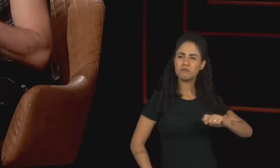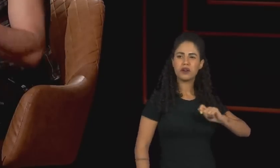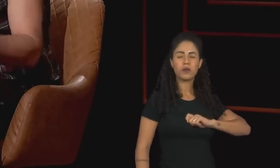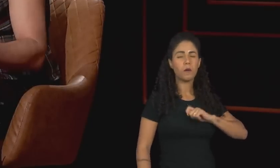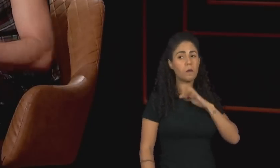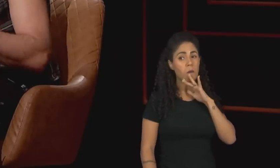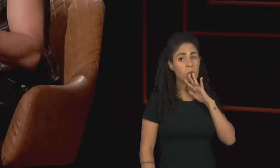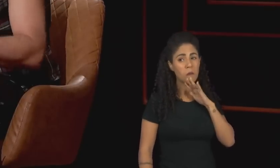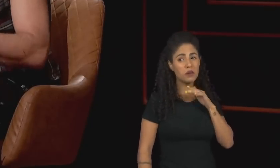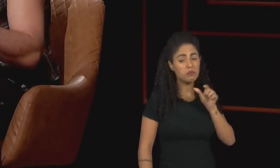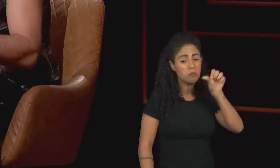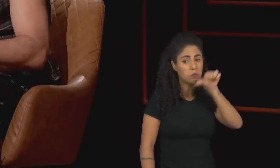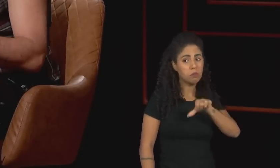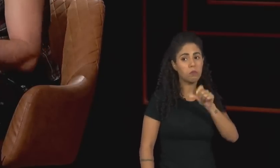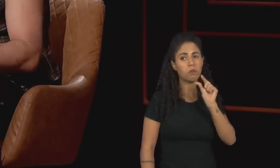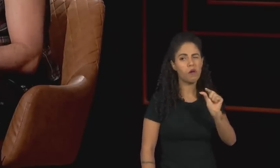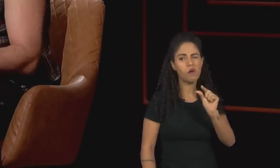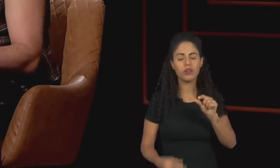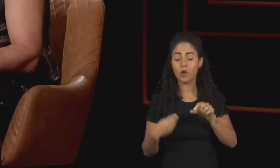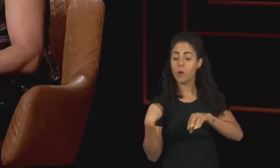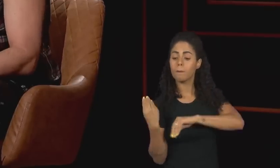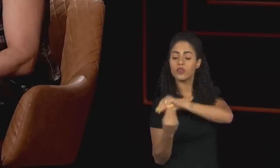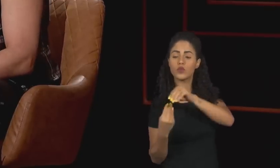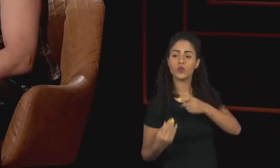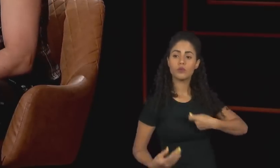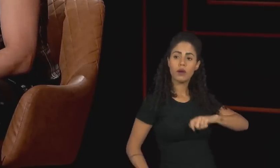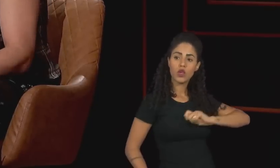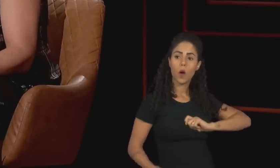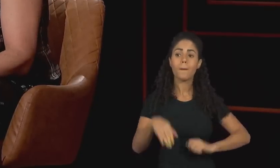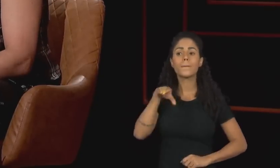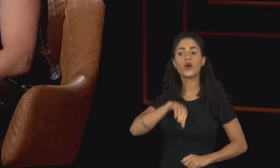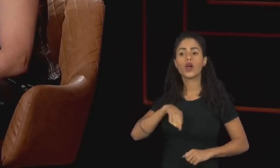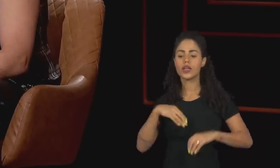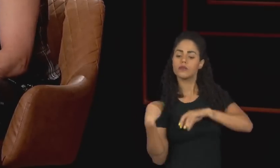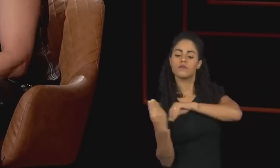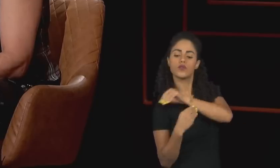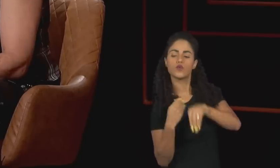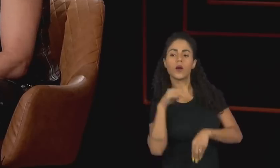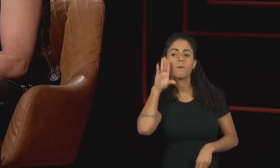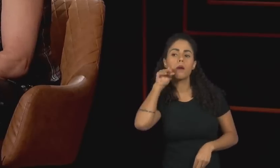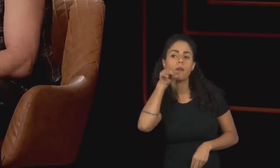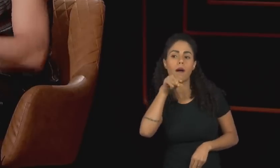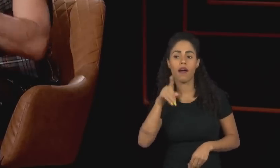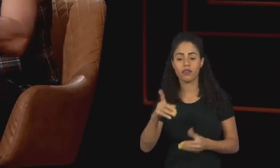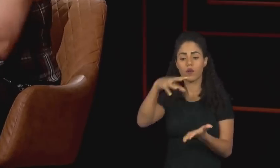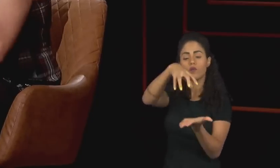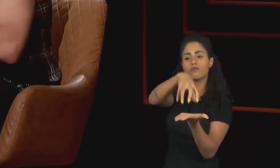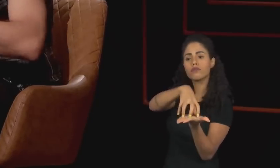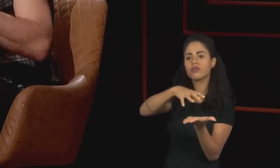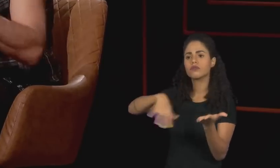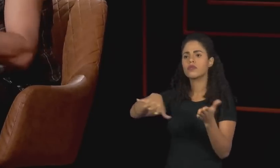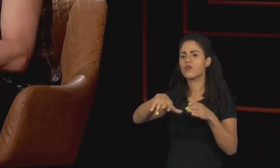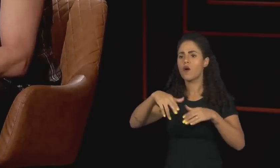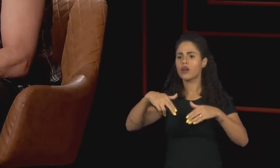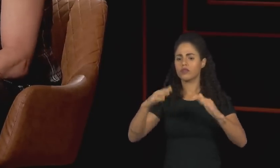Mas eu falo aquele portanhol ali, então eles falam. Então, o centro é um lugar onde está todo mundo andando e